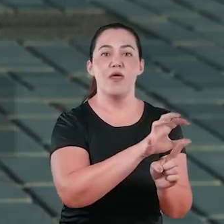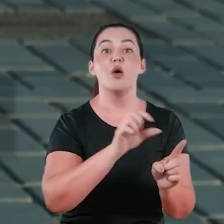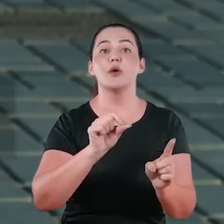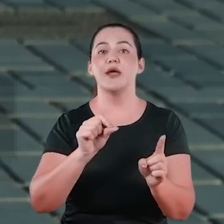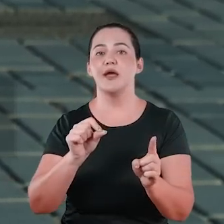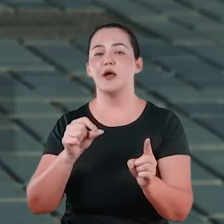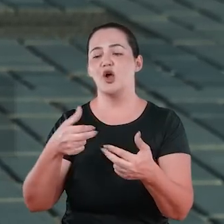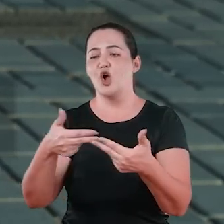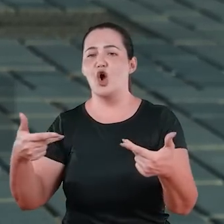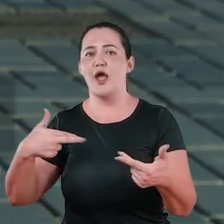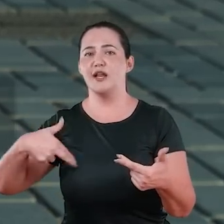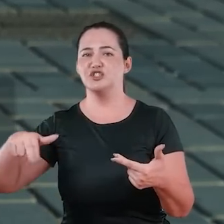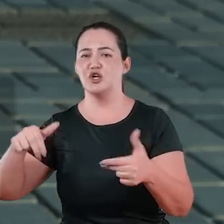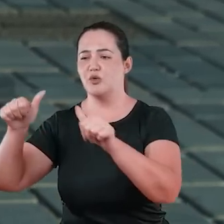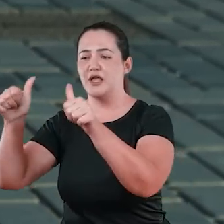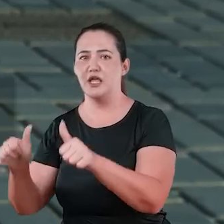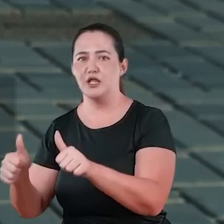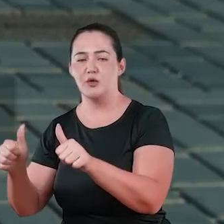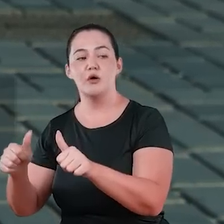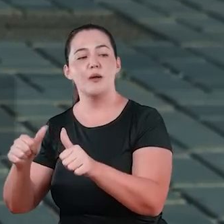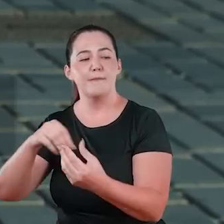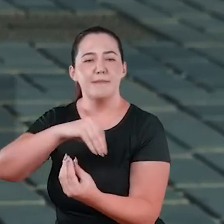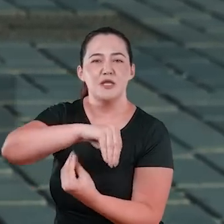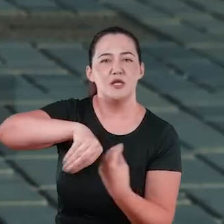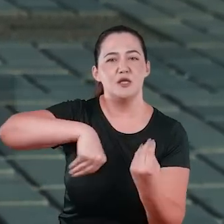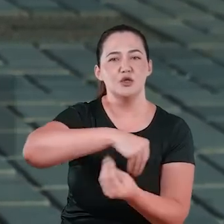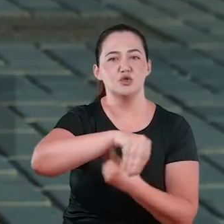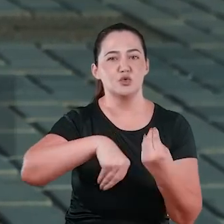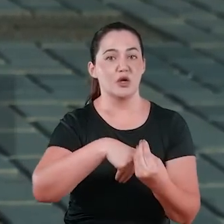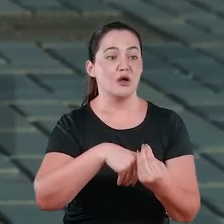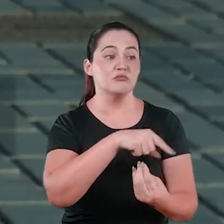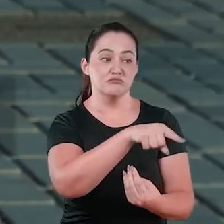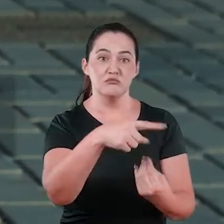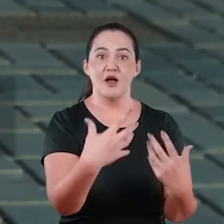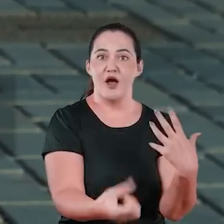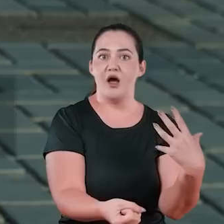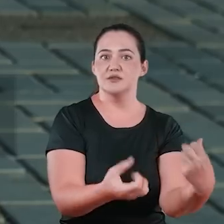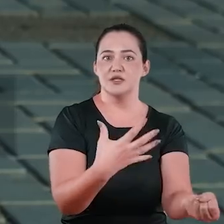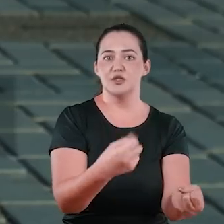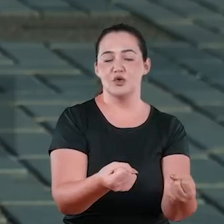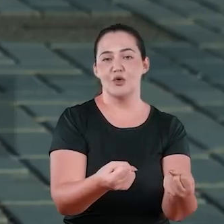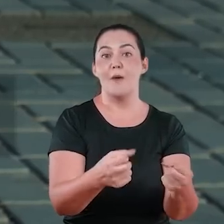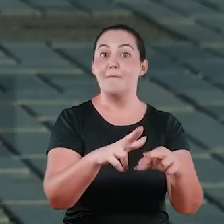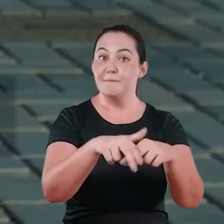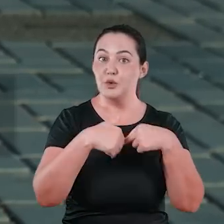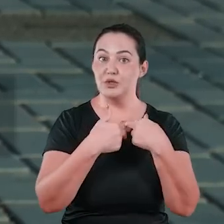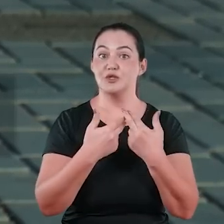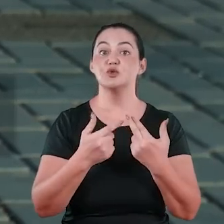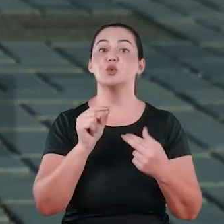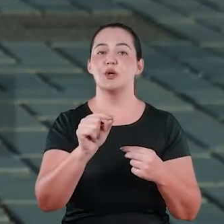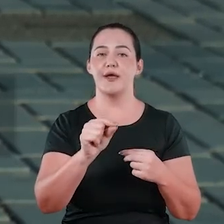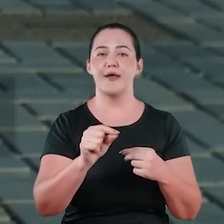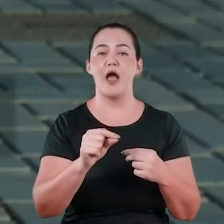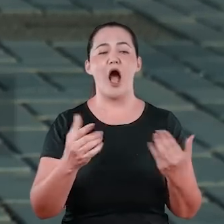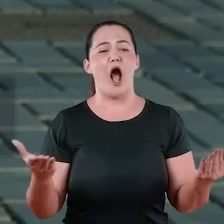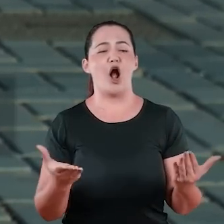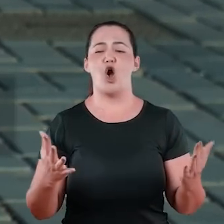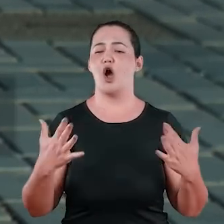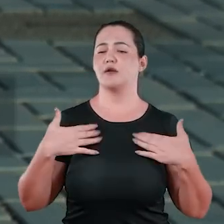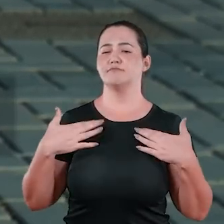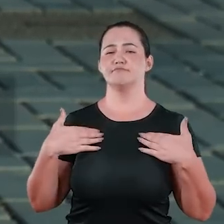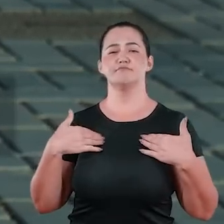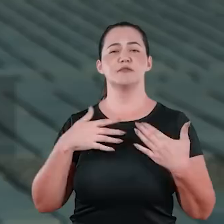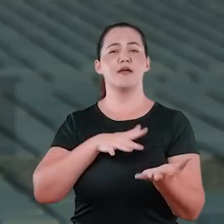e a partir daí, através da adulação e através do compromisso político, ele tornou a igreja a queridinha